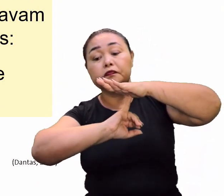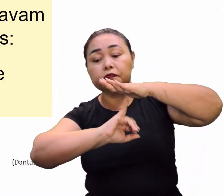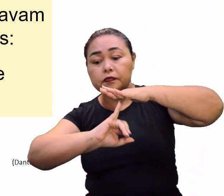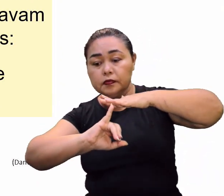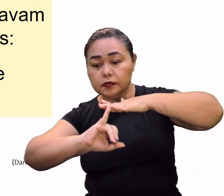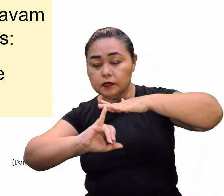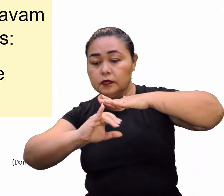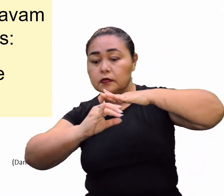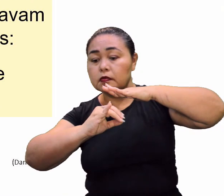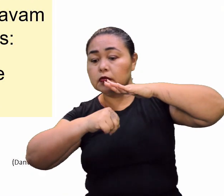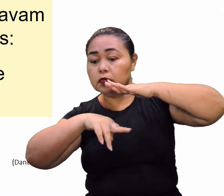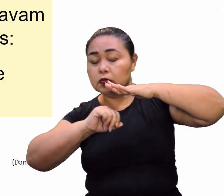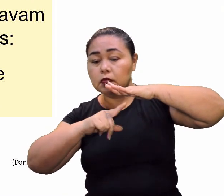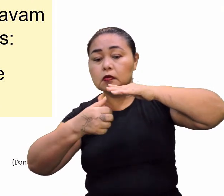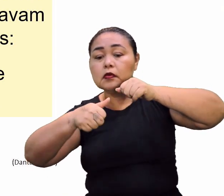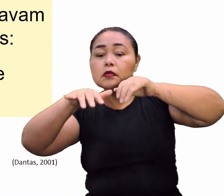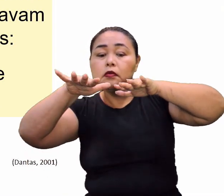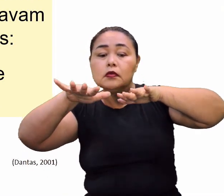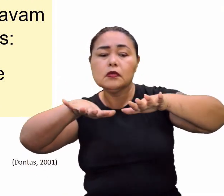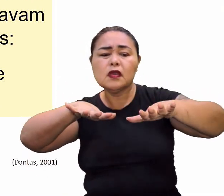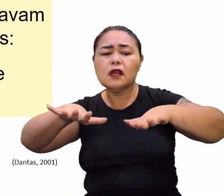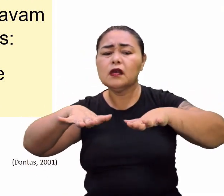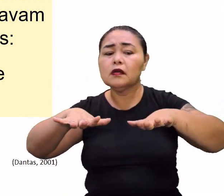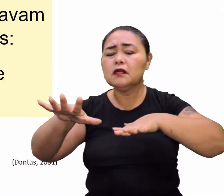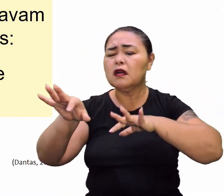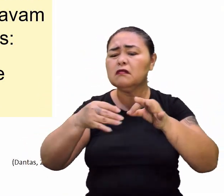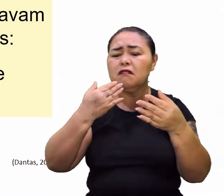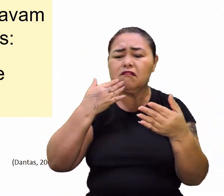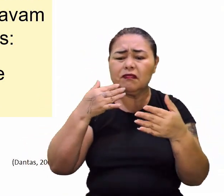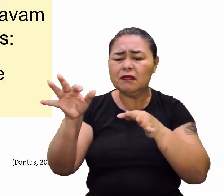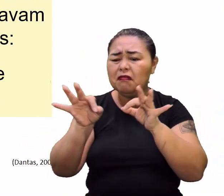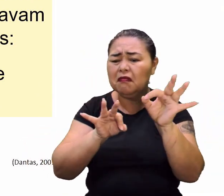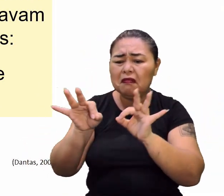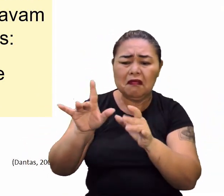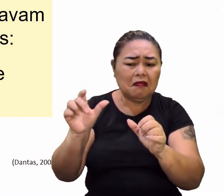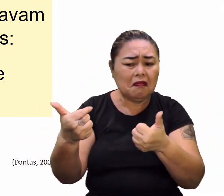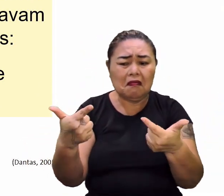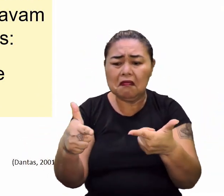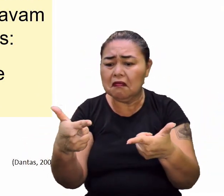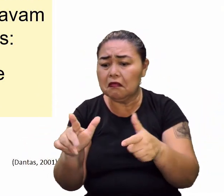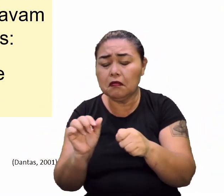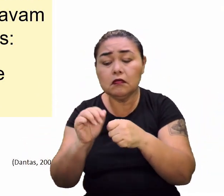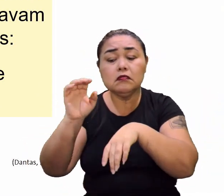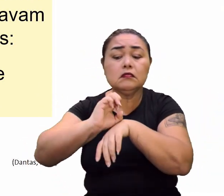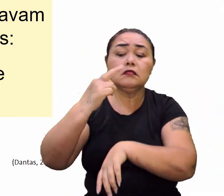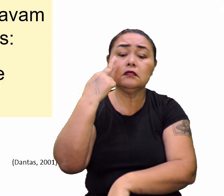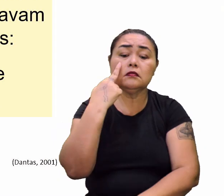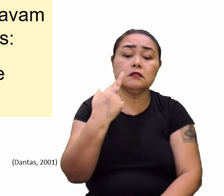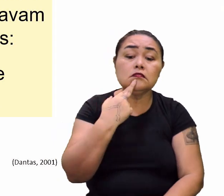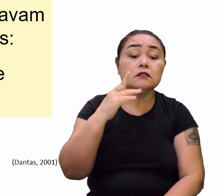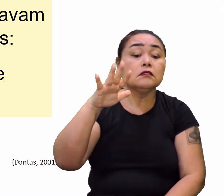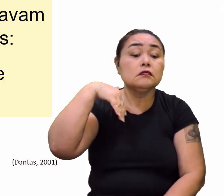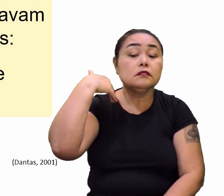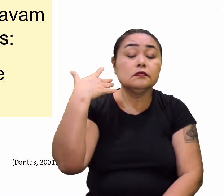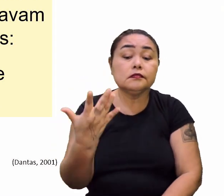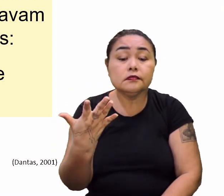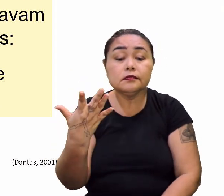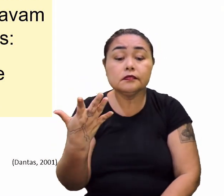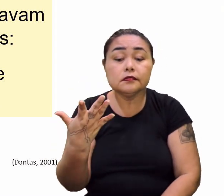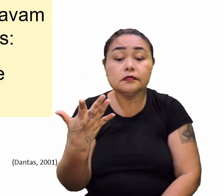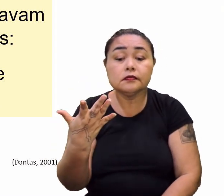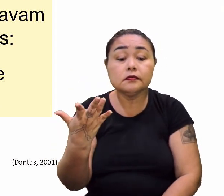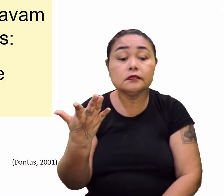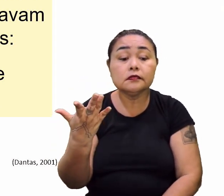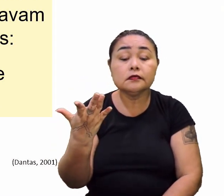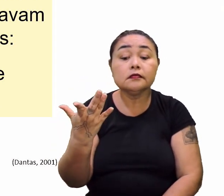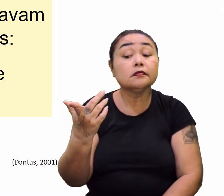um assentamento de forma desordenada no estado de Rondônia. E aí, a gente